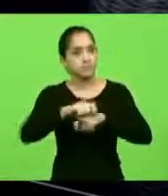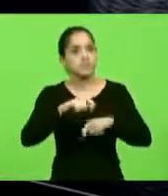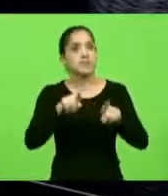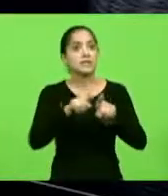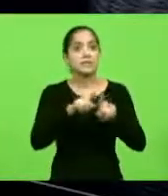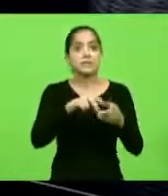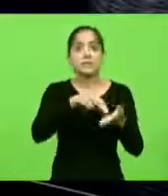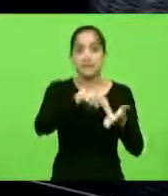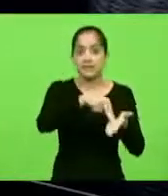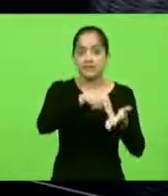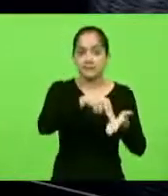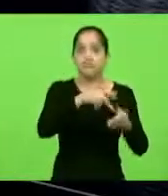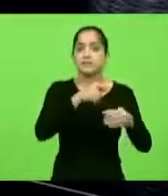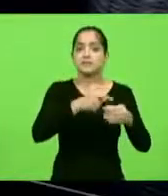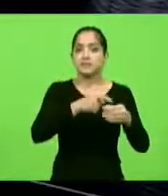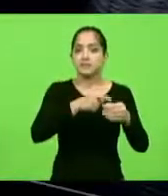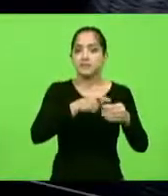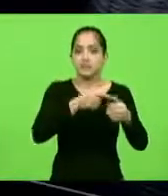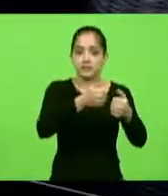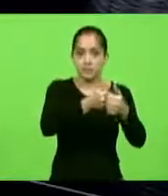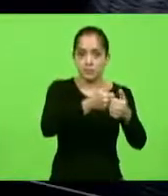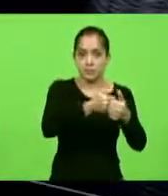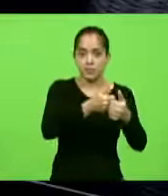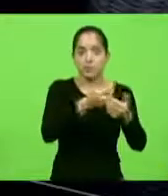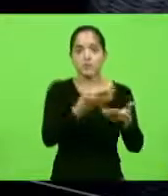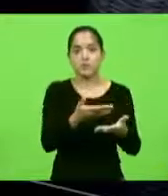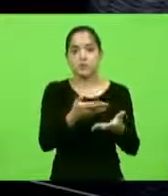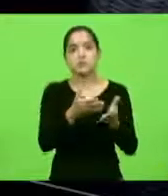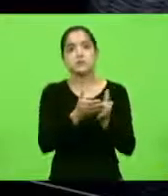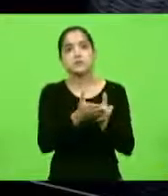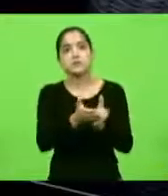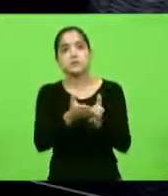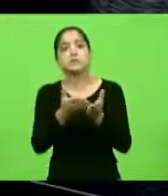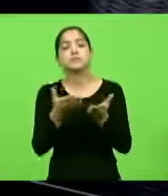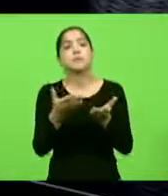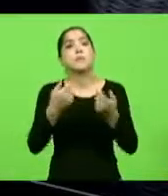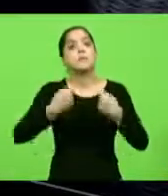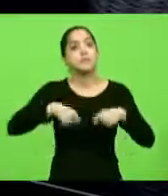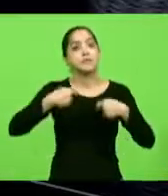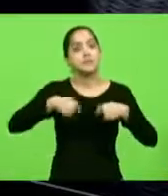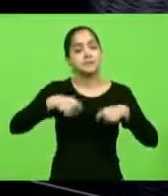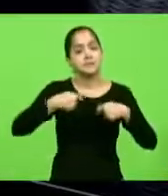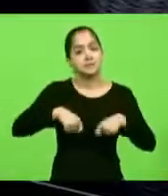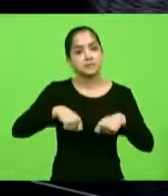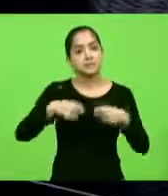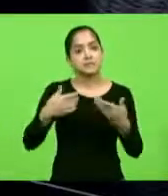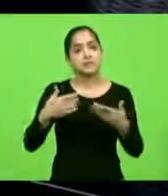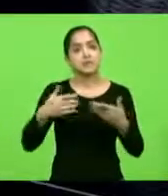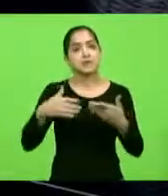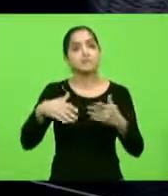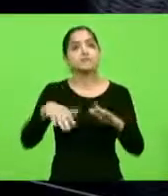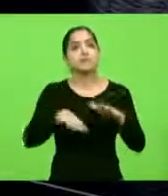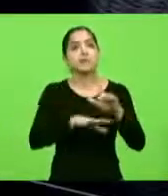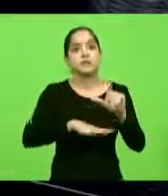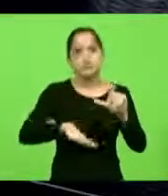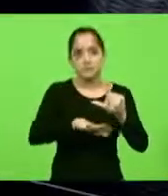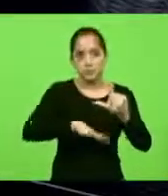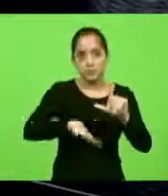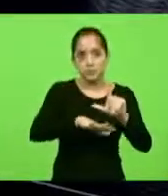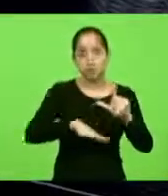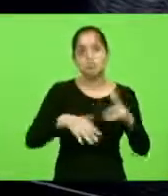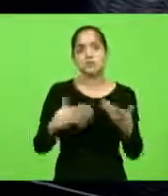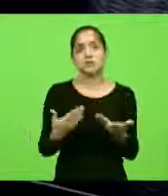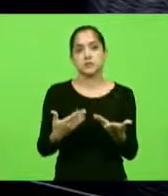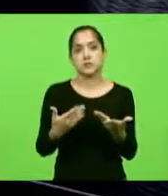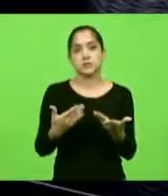também, do lado de portos, precisa dessa questão logística, que bom, comemoro, ou que